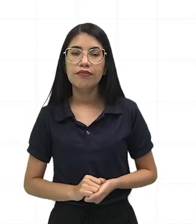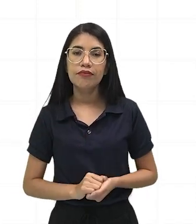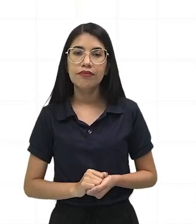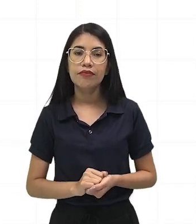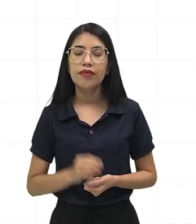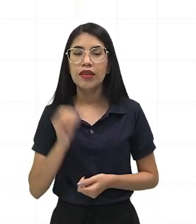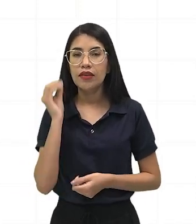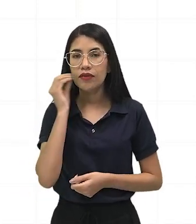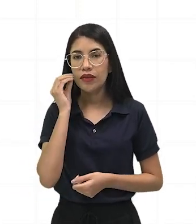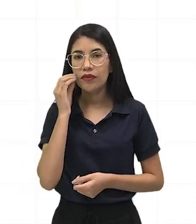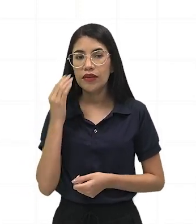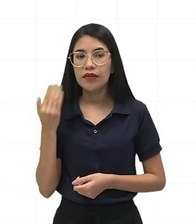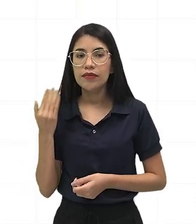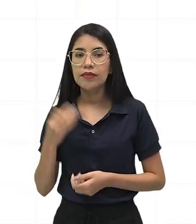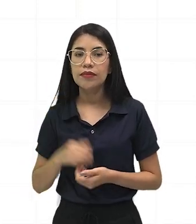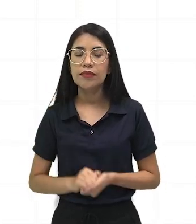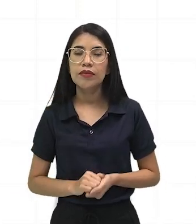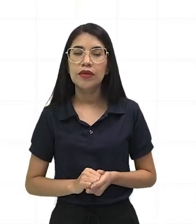Então, para o tempo 1,